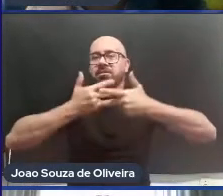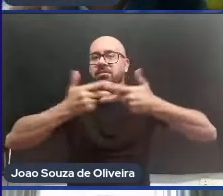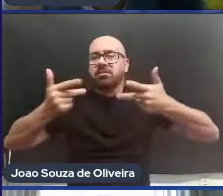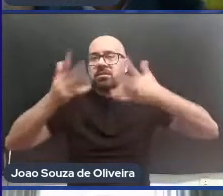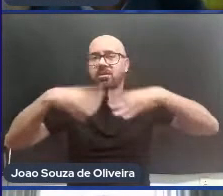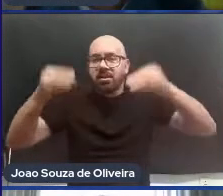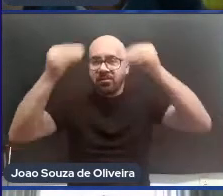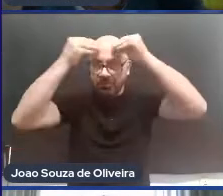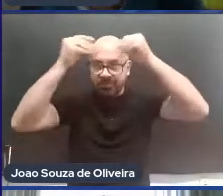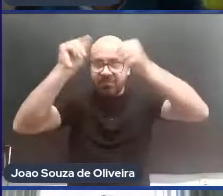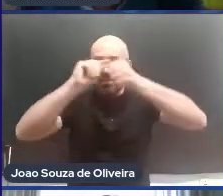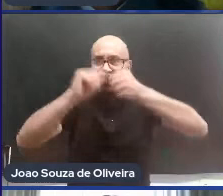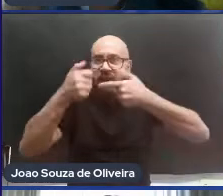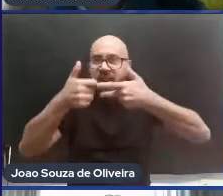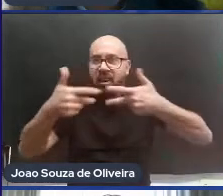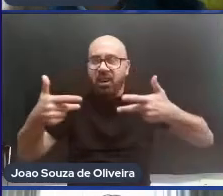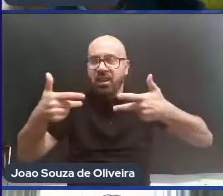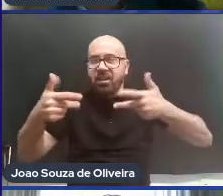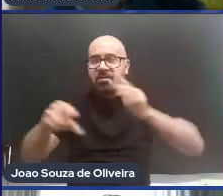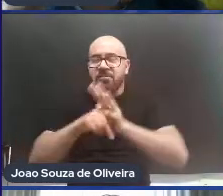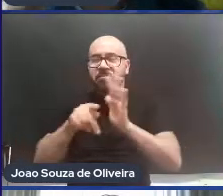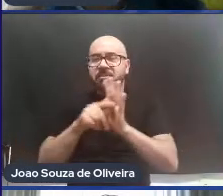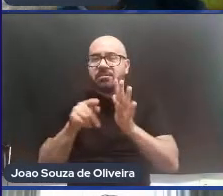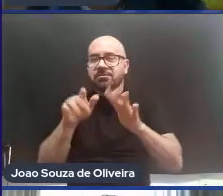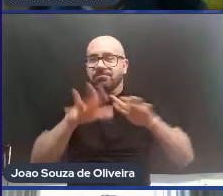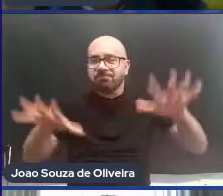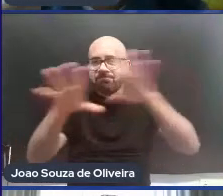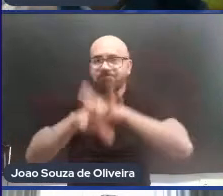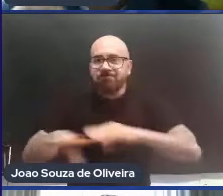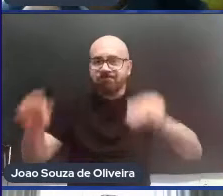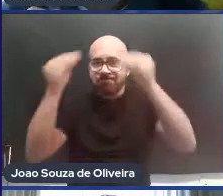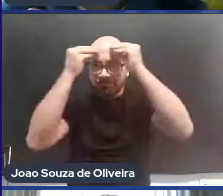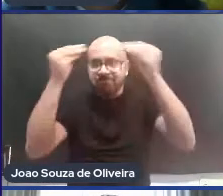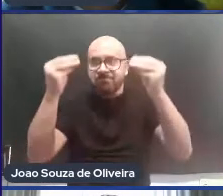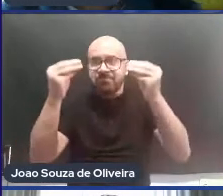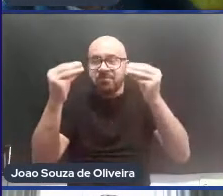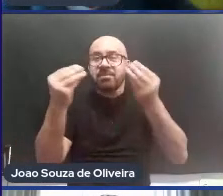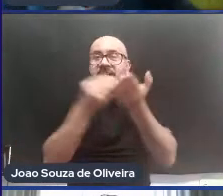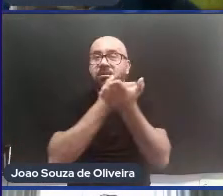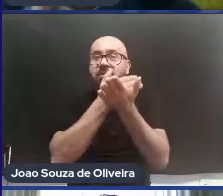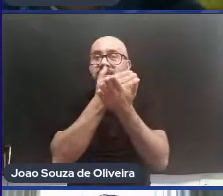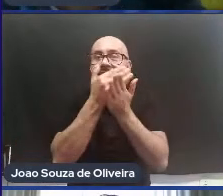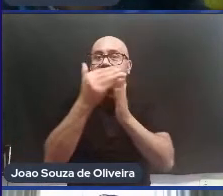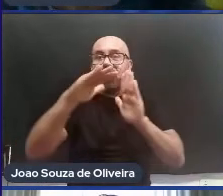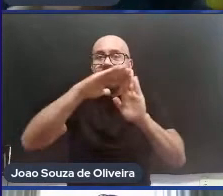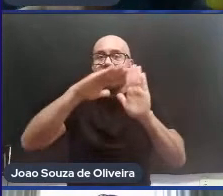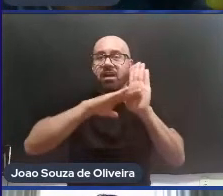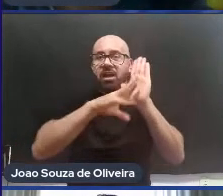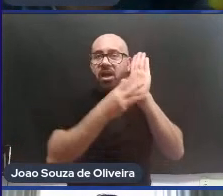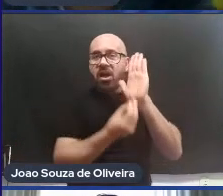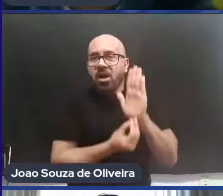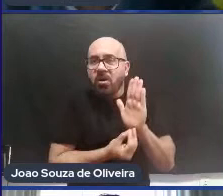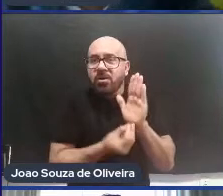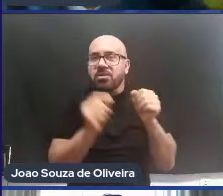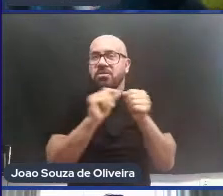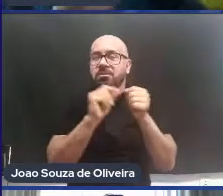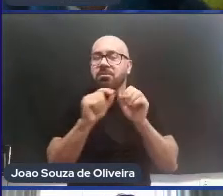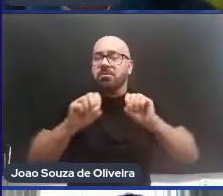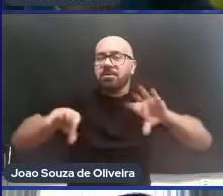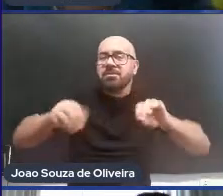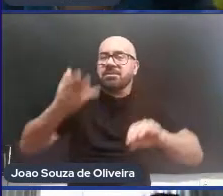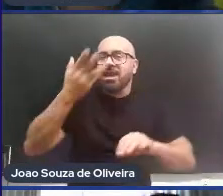abstração ele tá tentando criar um algoritmo né para ensinar o seu aluno e esse é um ponto